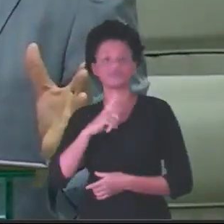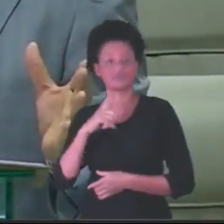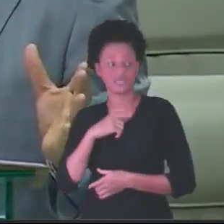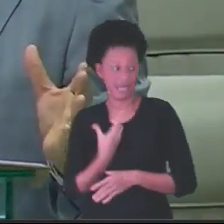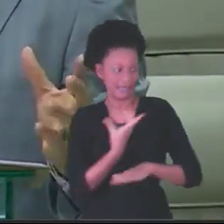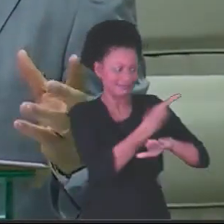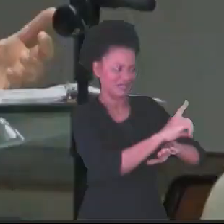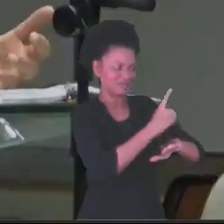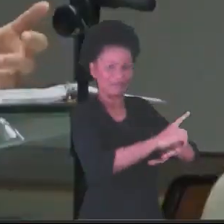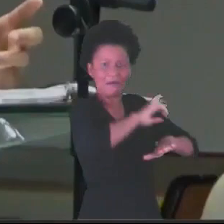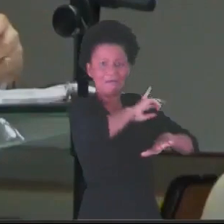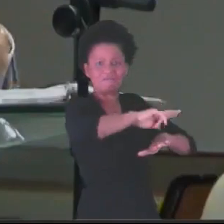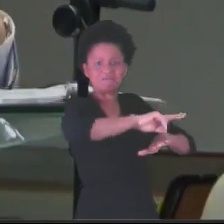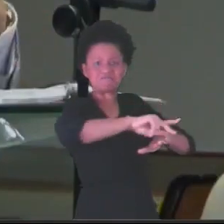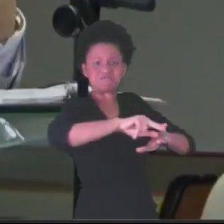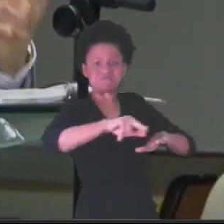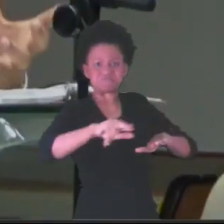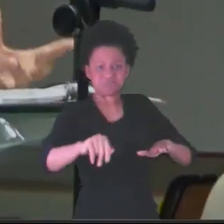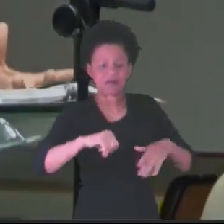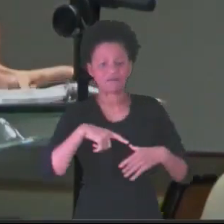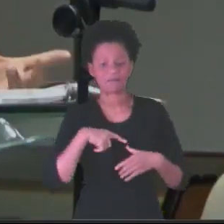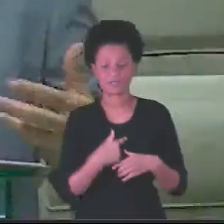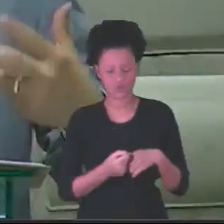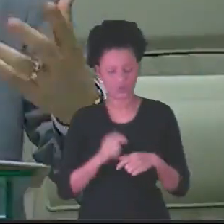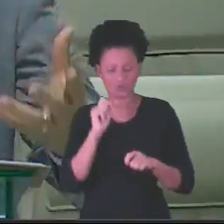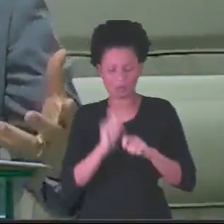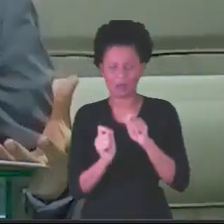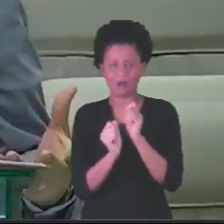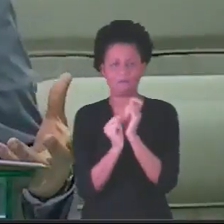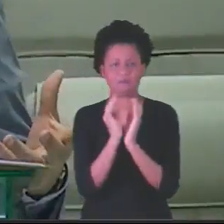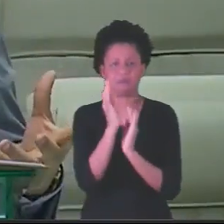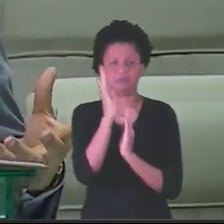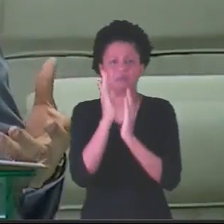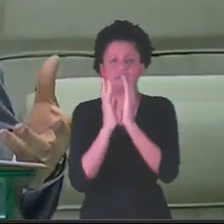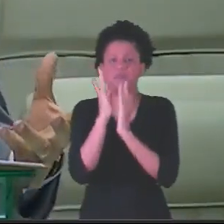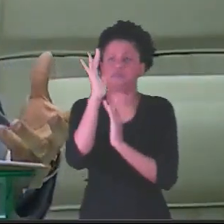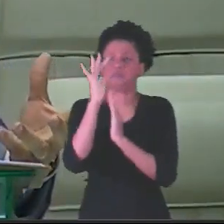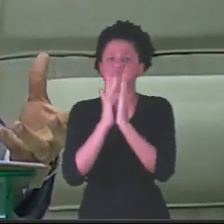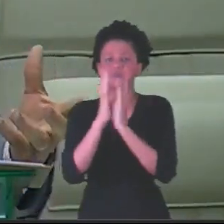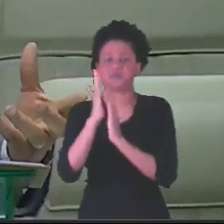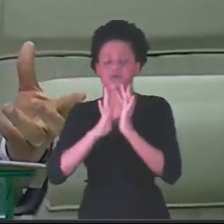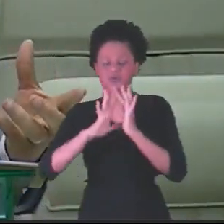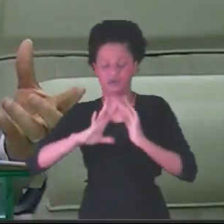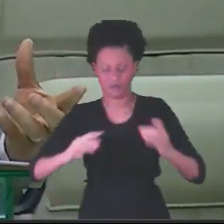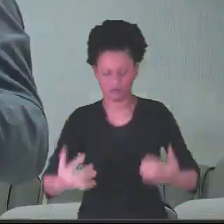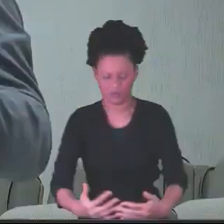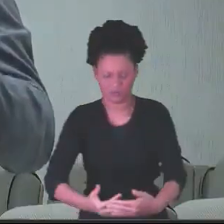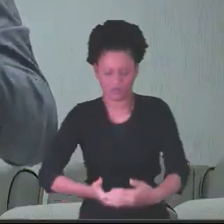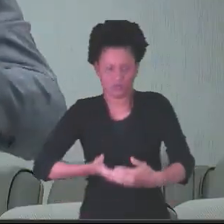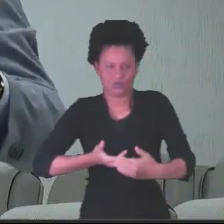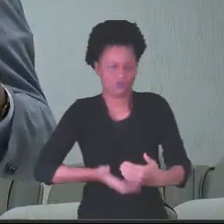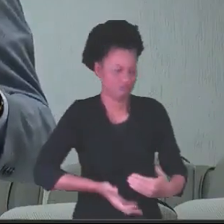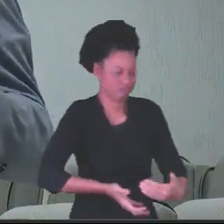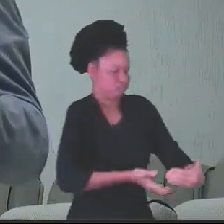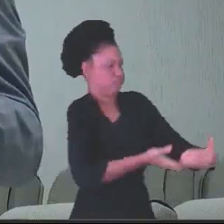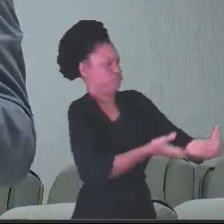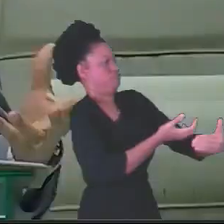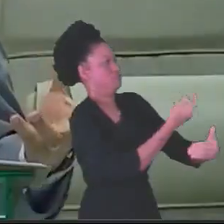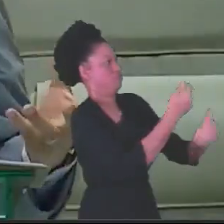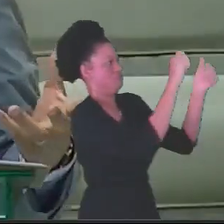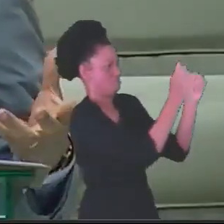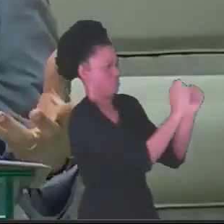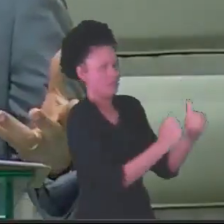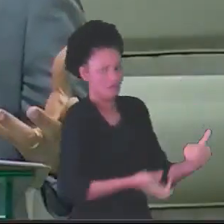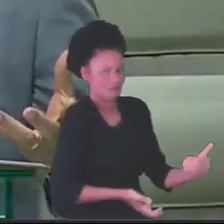para tudo as pessoas oferecemos incensos oferendas a se postavam